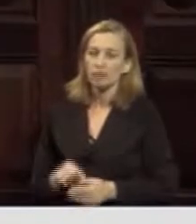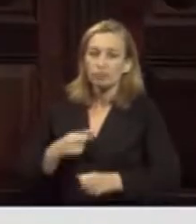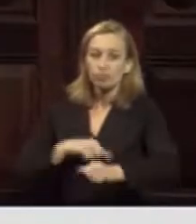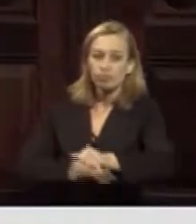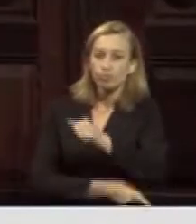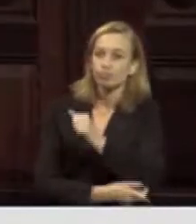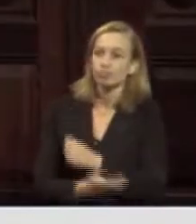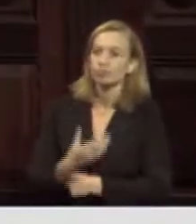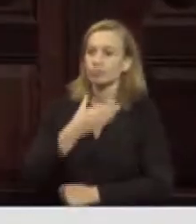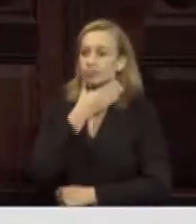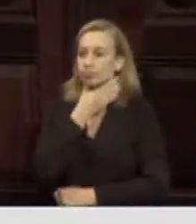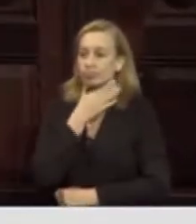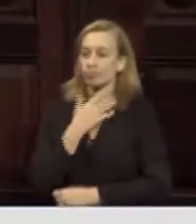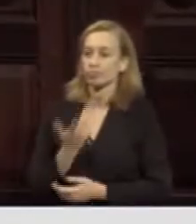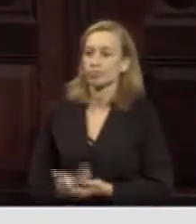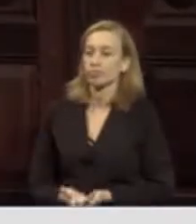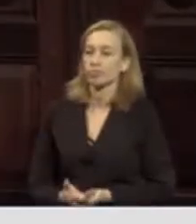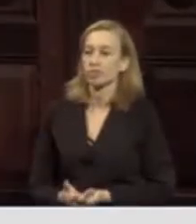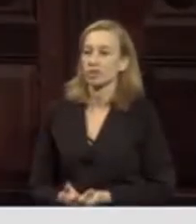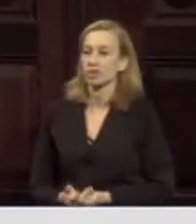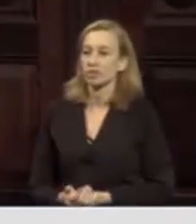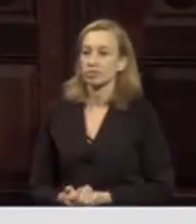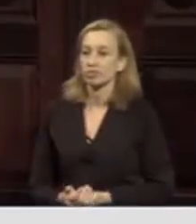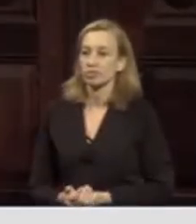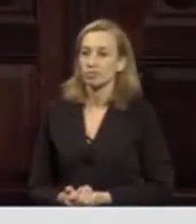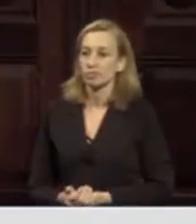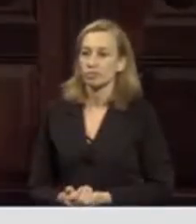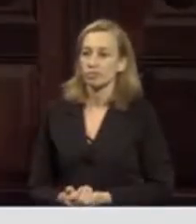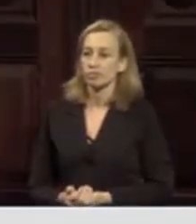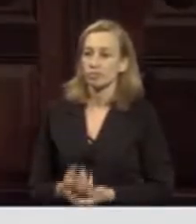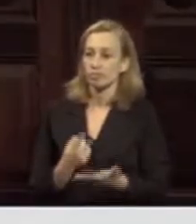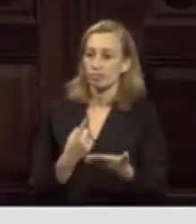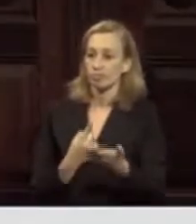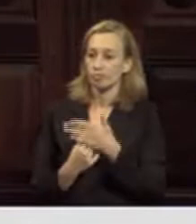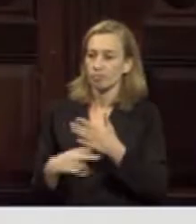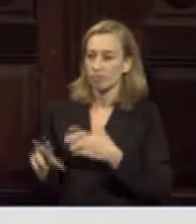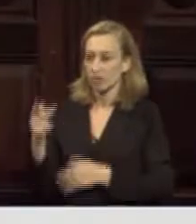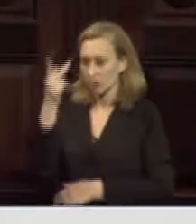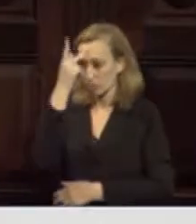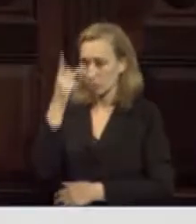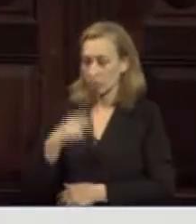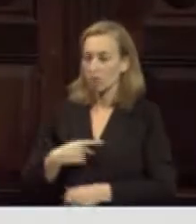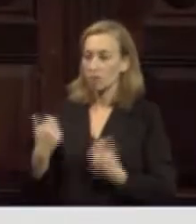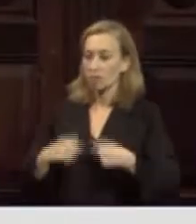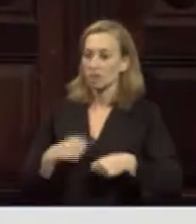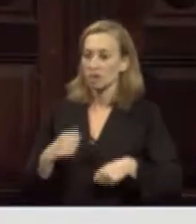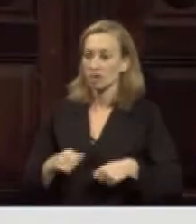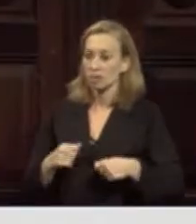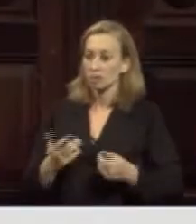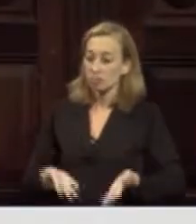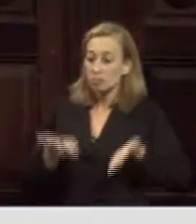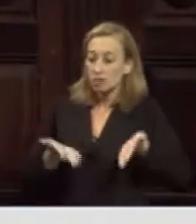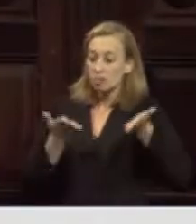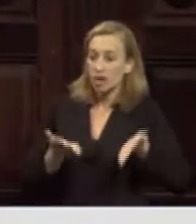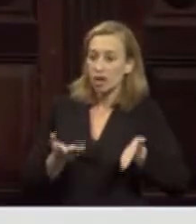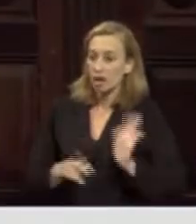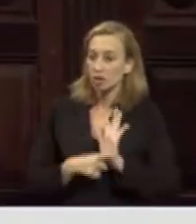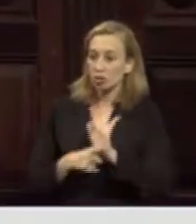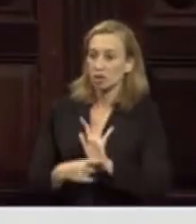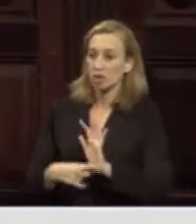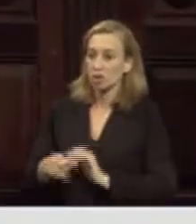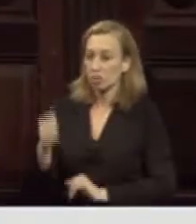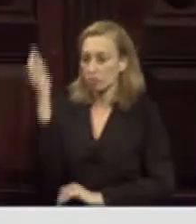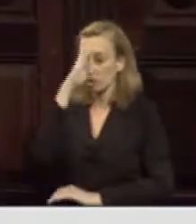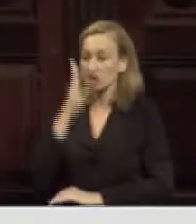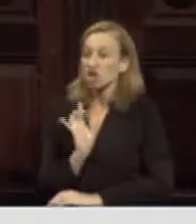crises enraizadas, culturais, de defesas próprias. Precisamos recuperar o Brasil, e nós só